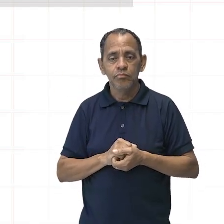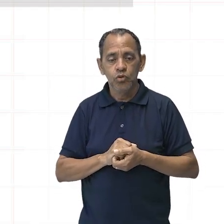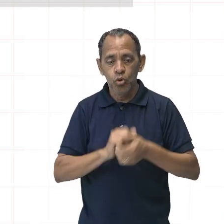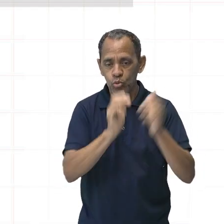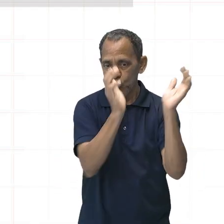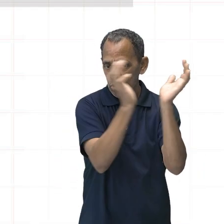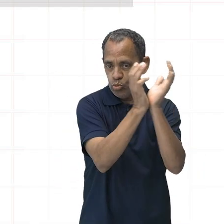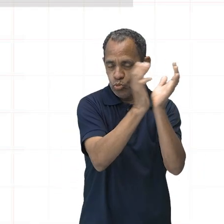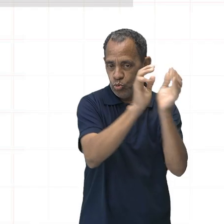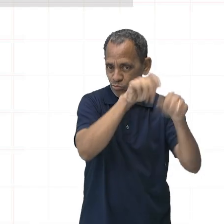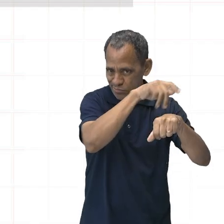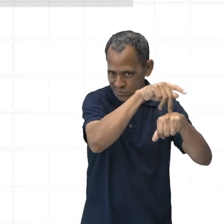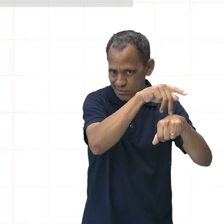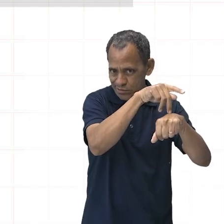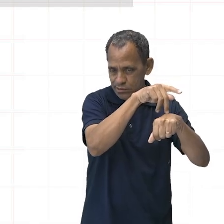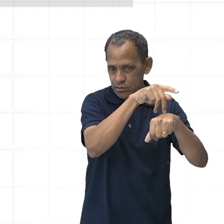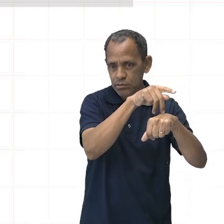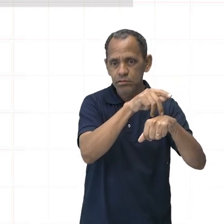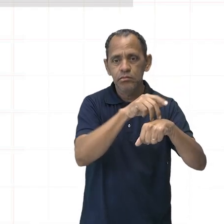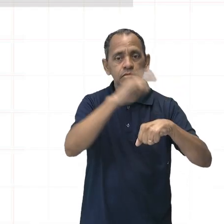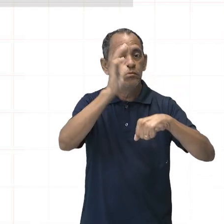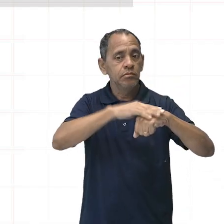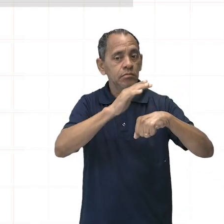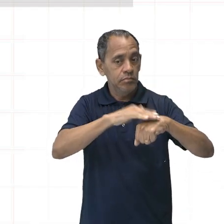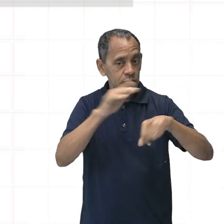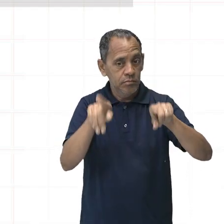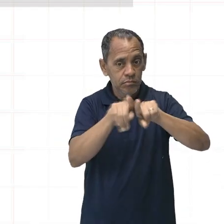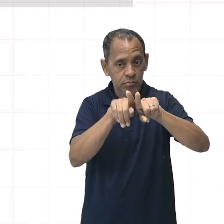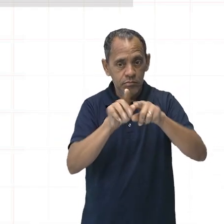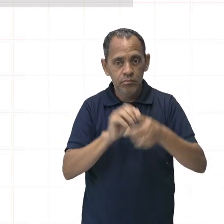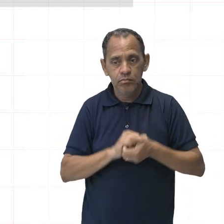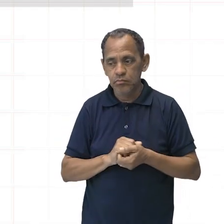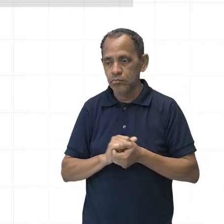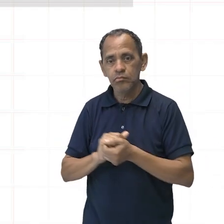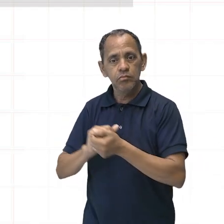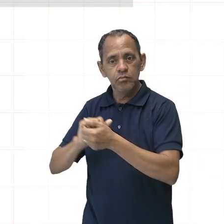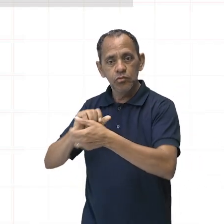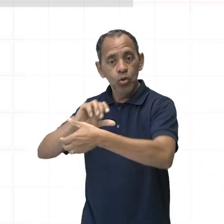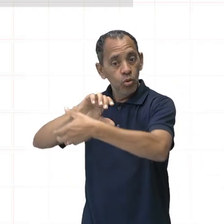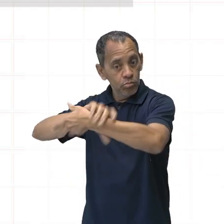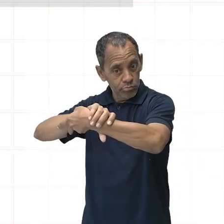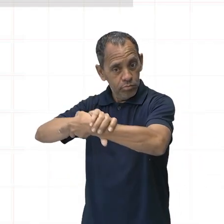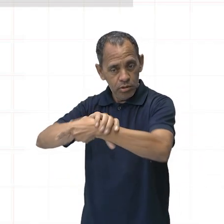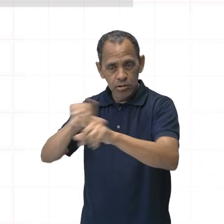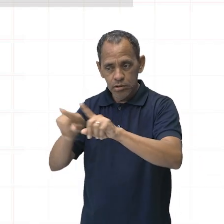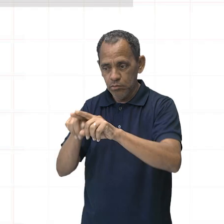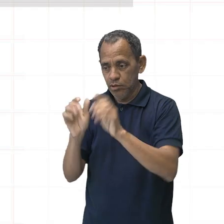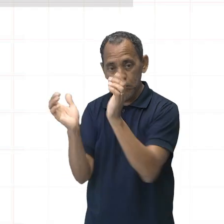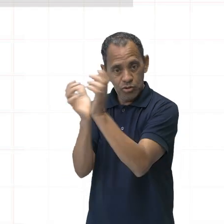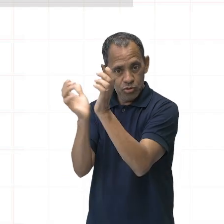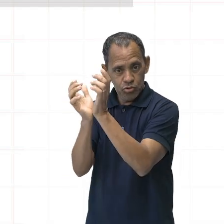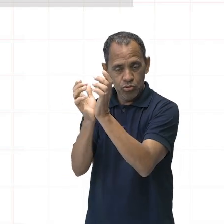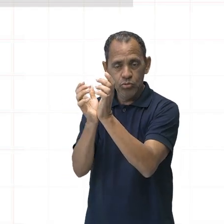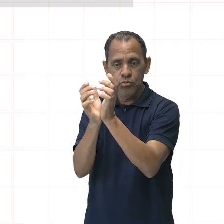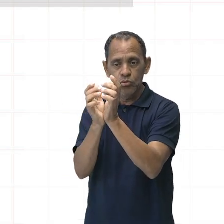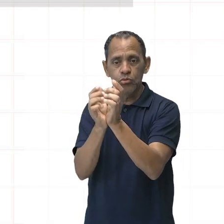com um país de um grupo, automaticamente os seus aliados também vão tomar as dores desse país que está sendo ali, que